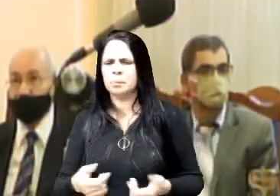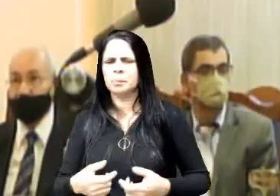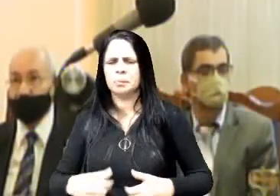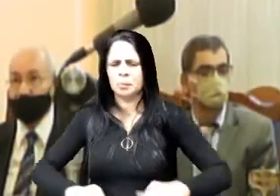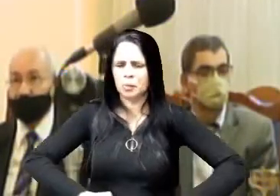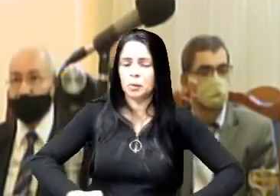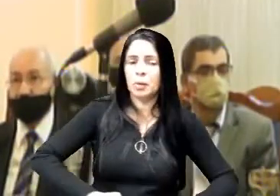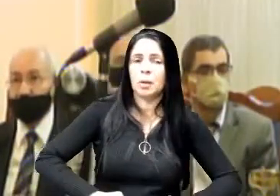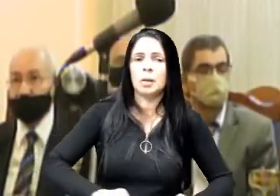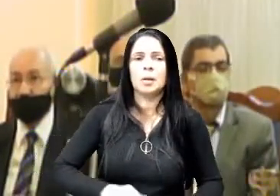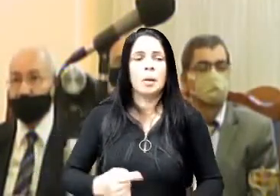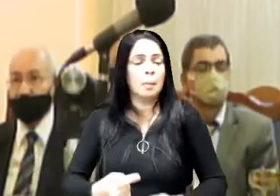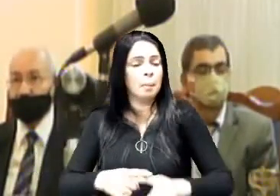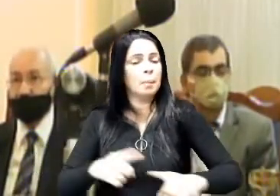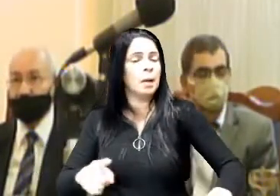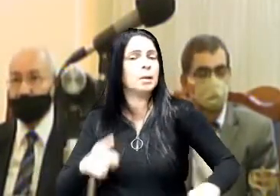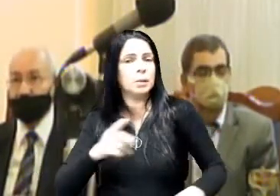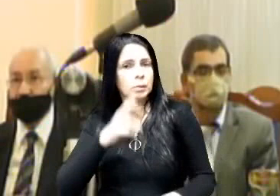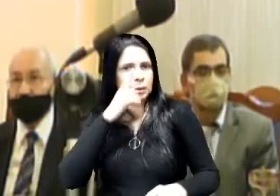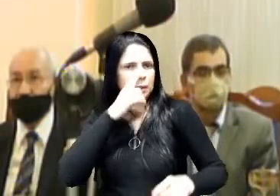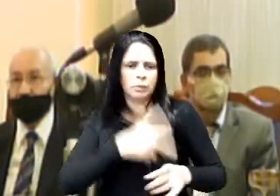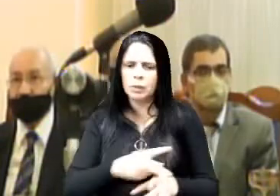Então você é